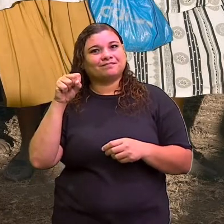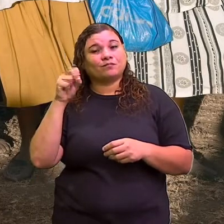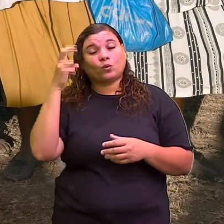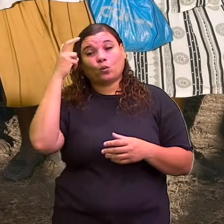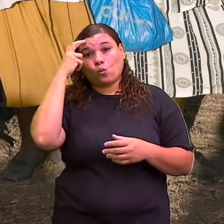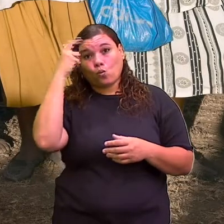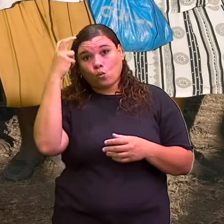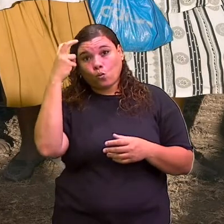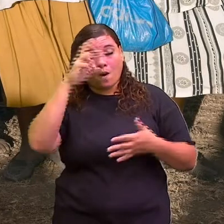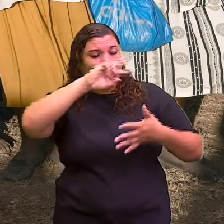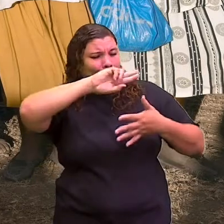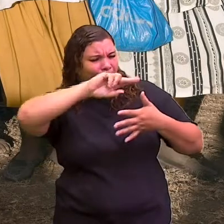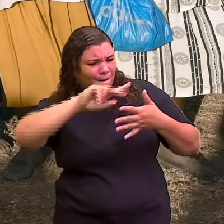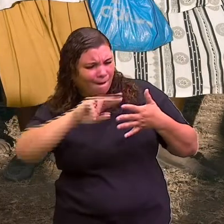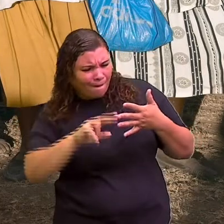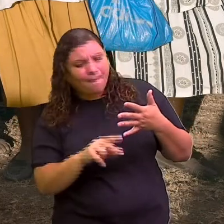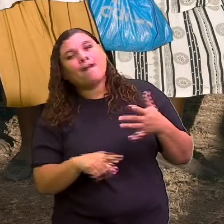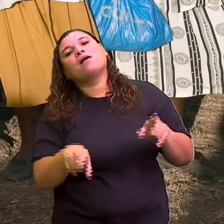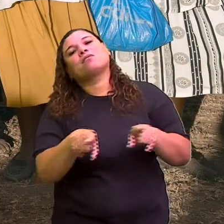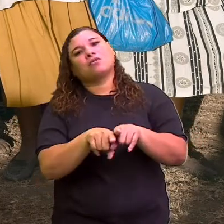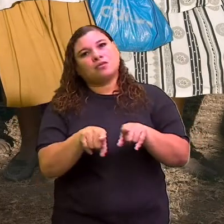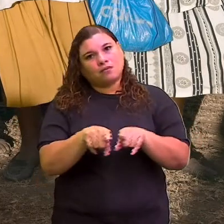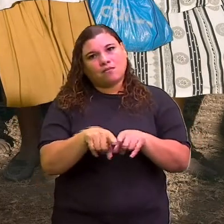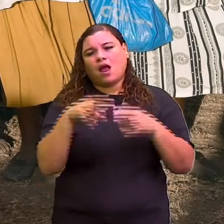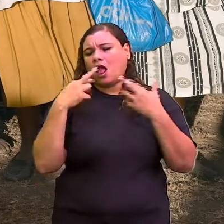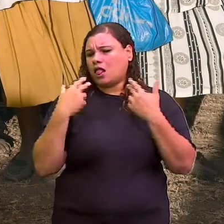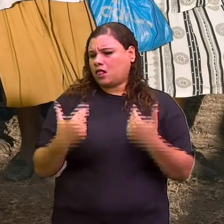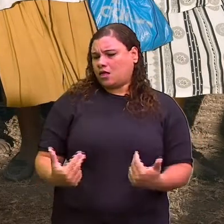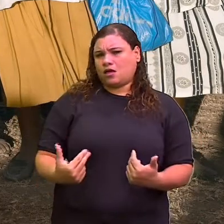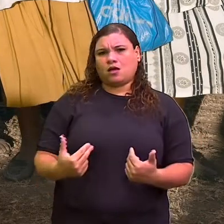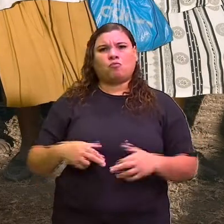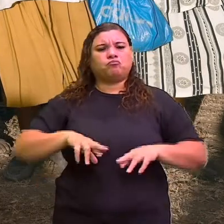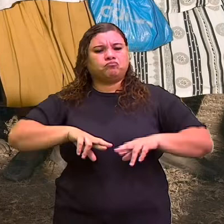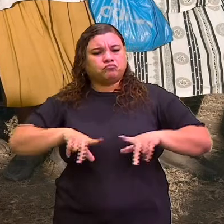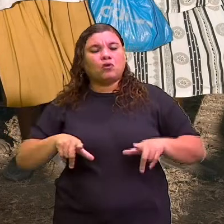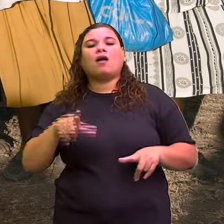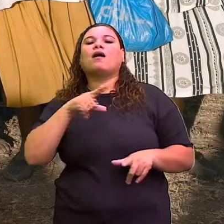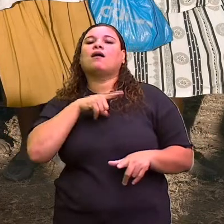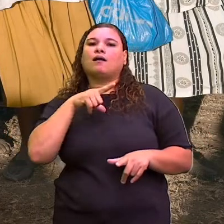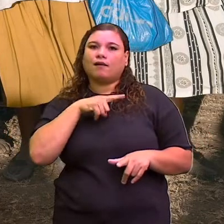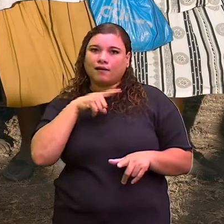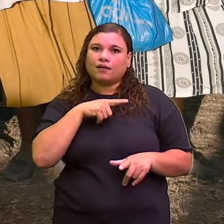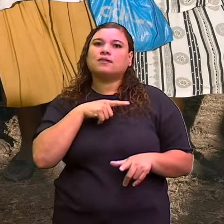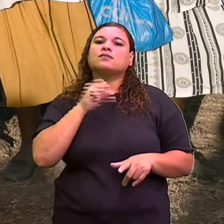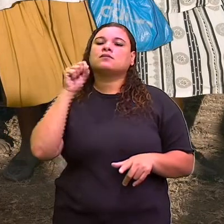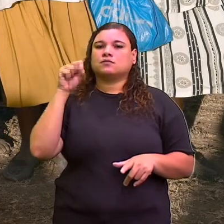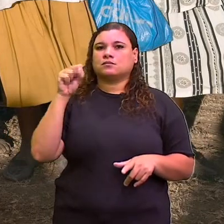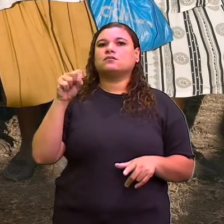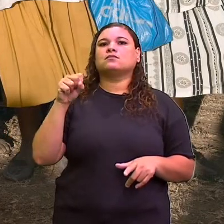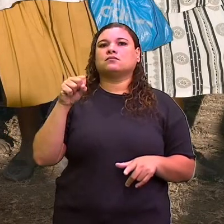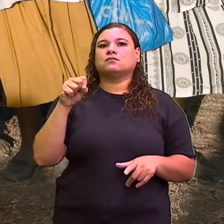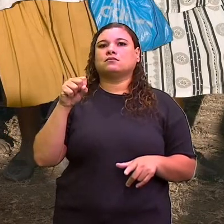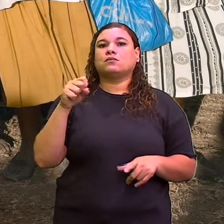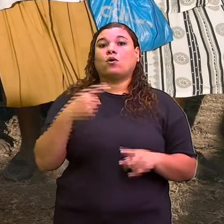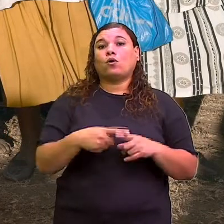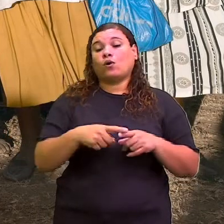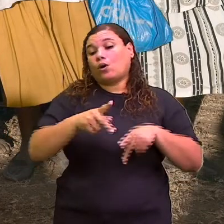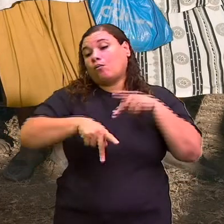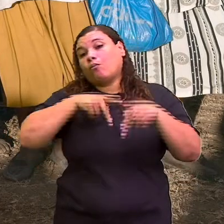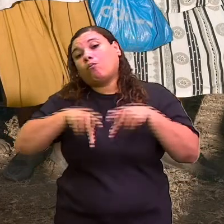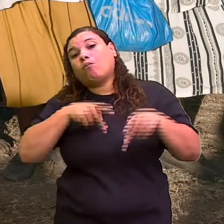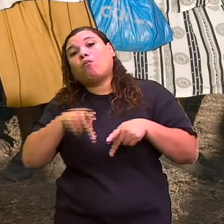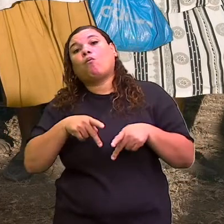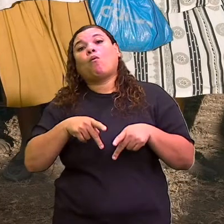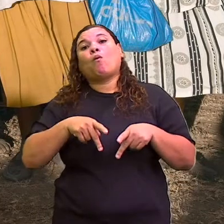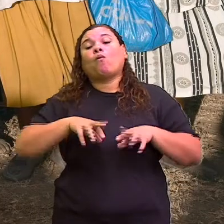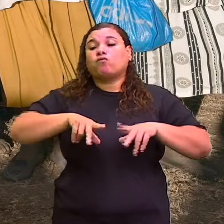são várias culturas, várias línguas, vários povos, certo? E isso